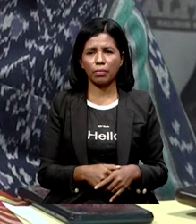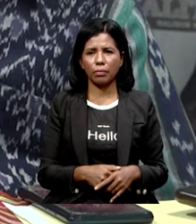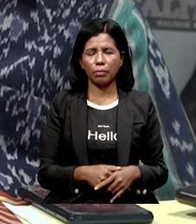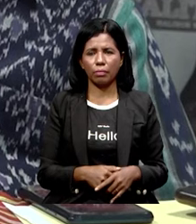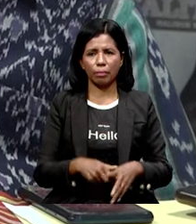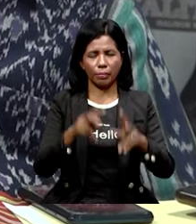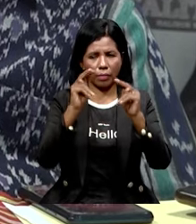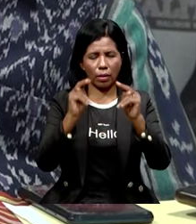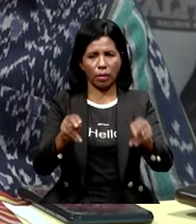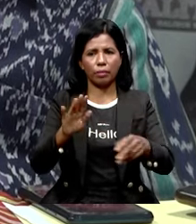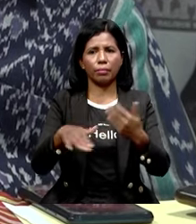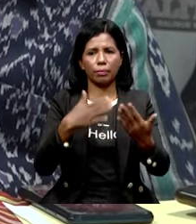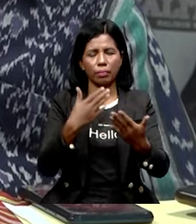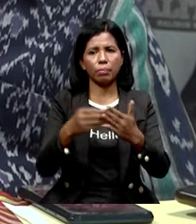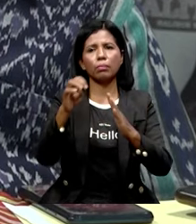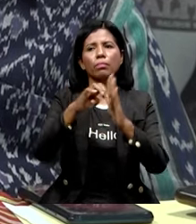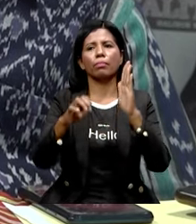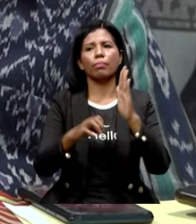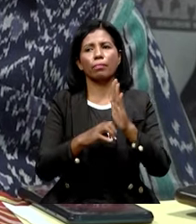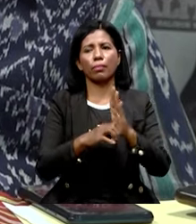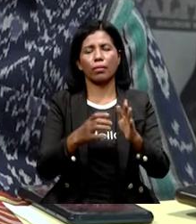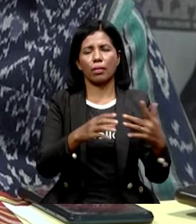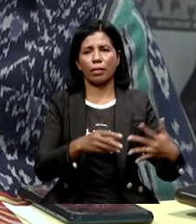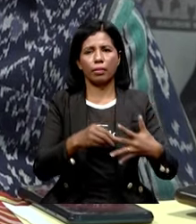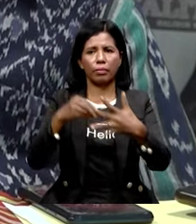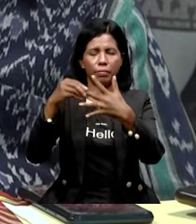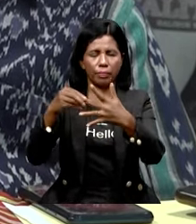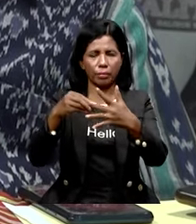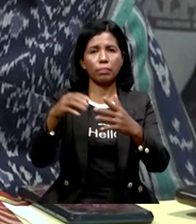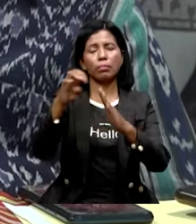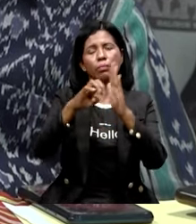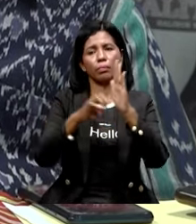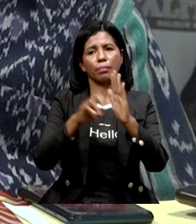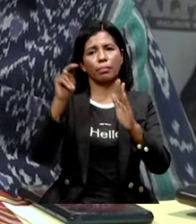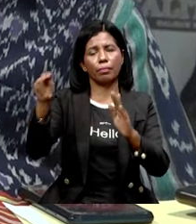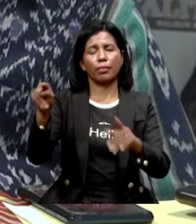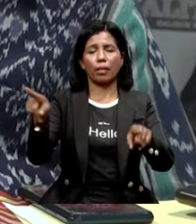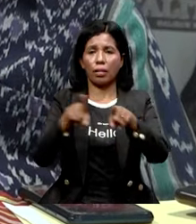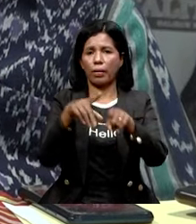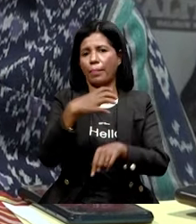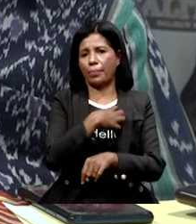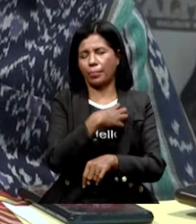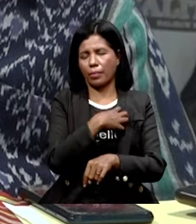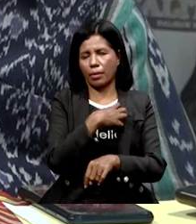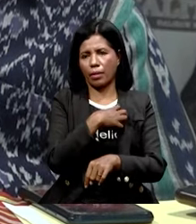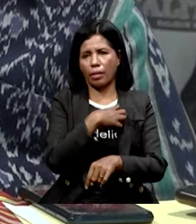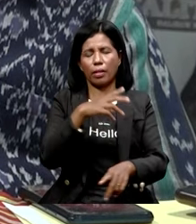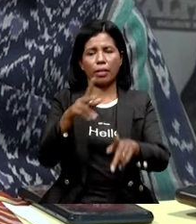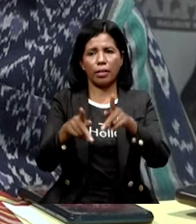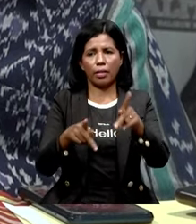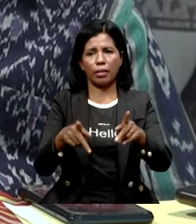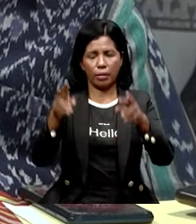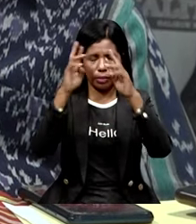Precisamente a entidade Sira está no Nian, Liu-liu, aparelho estadunian, hanesan polícia, tenta a tu